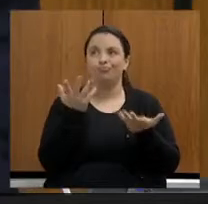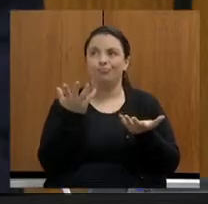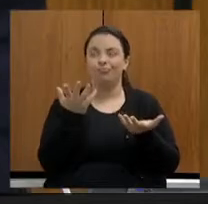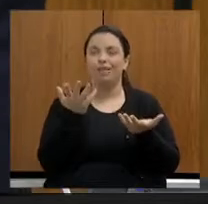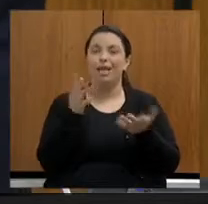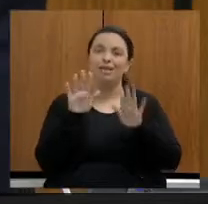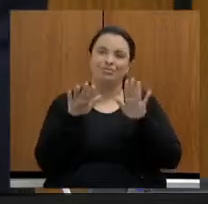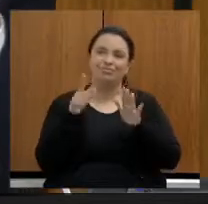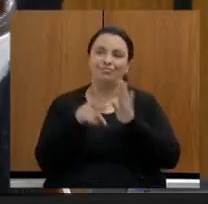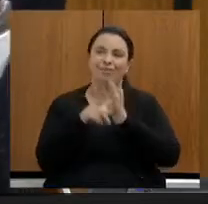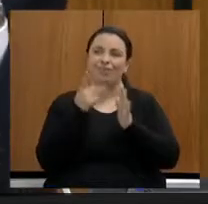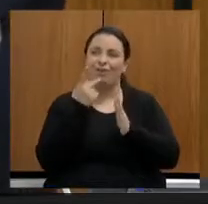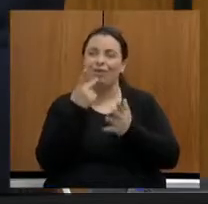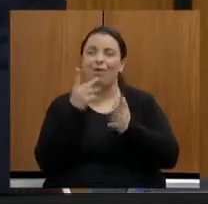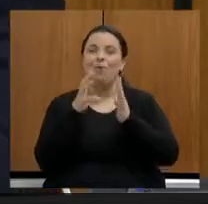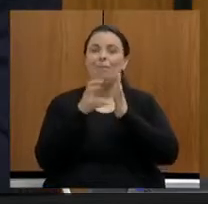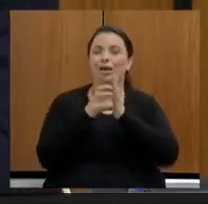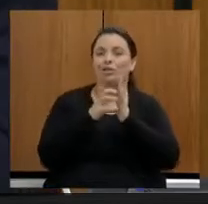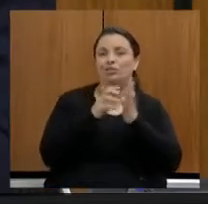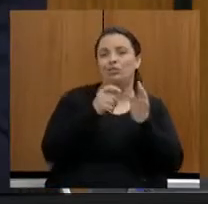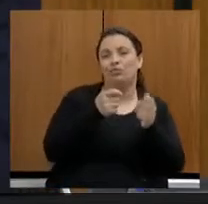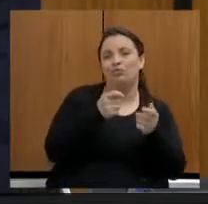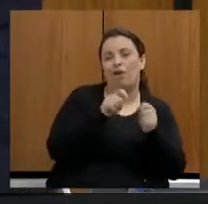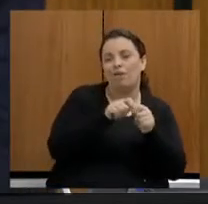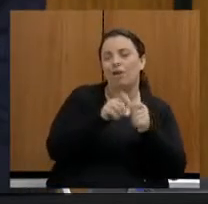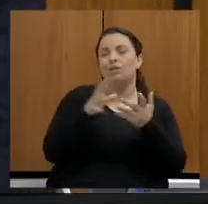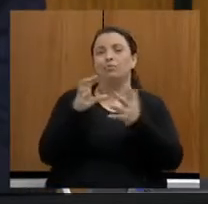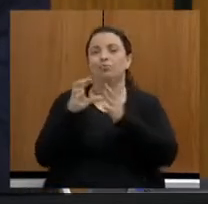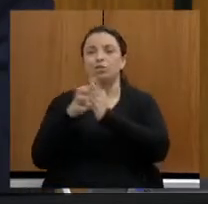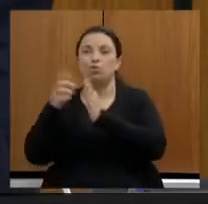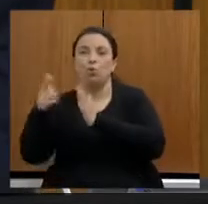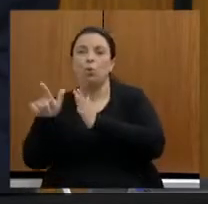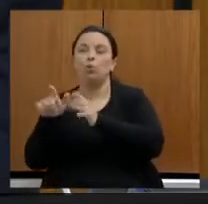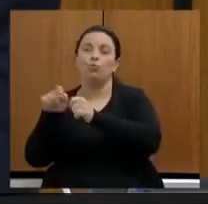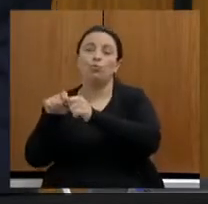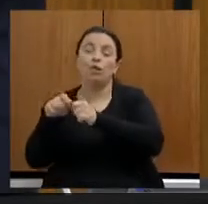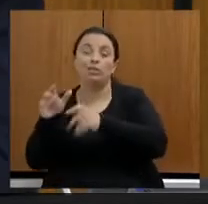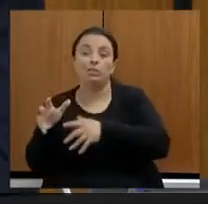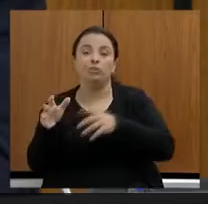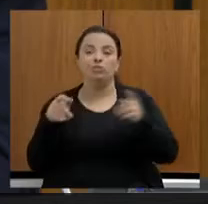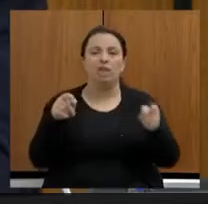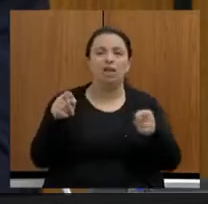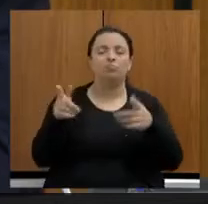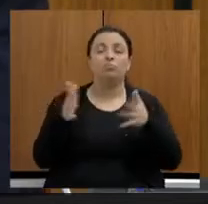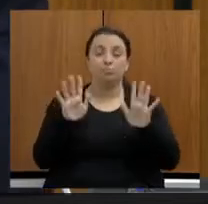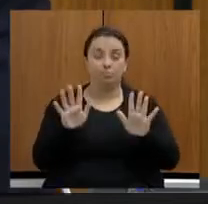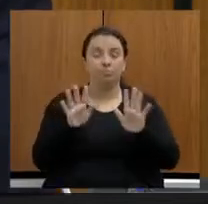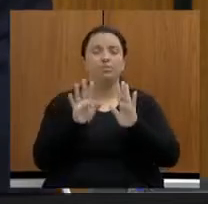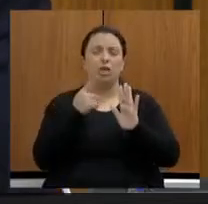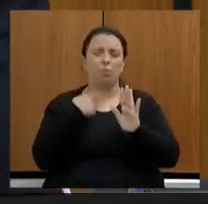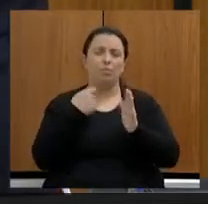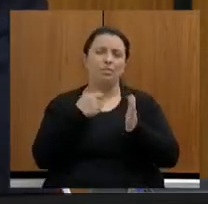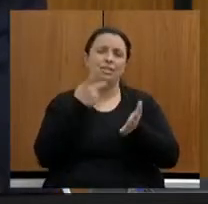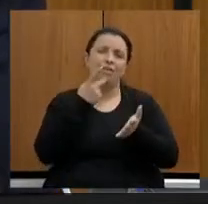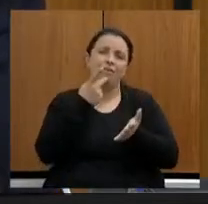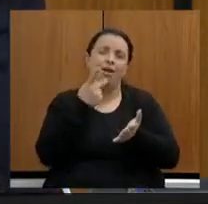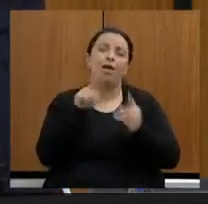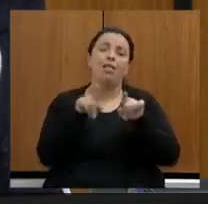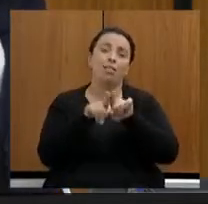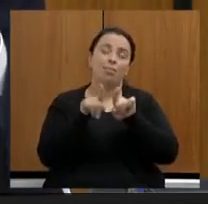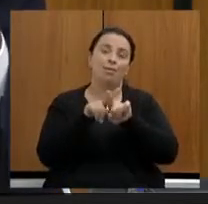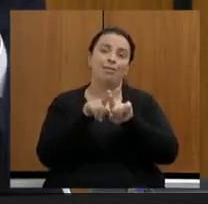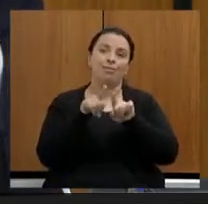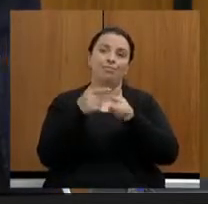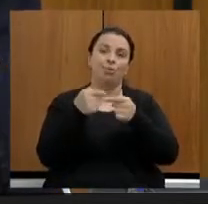fez isso partido político fez aquilo e há duas semanas atrás secretária eu participei de uma